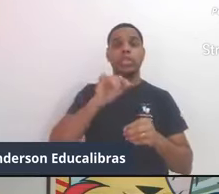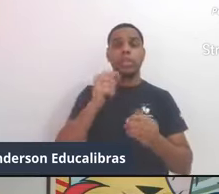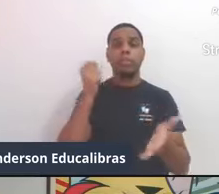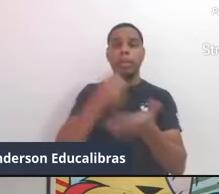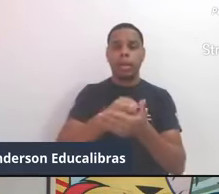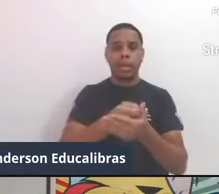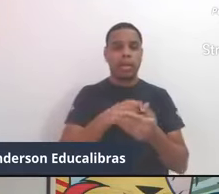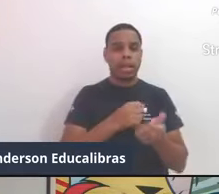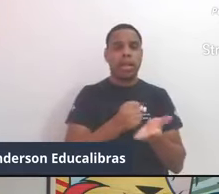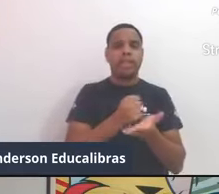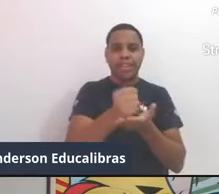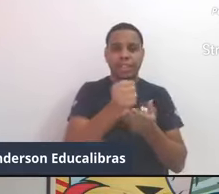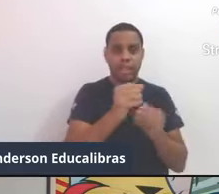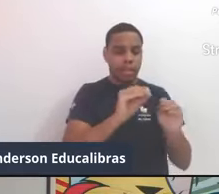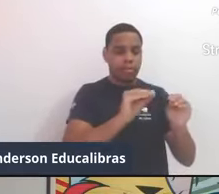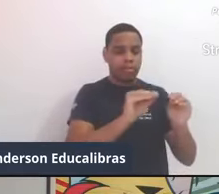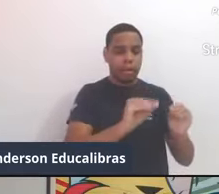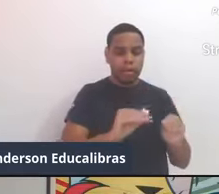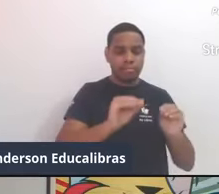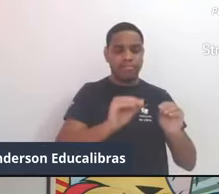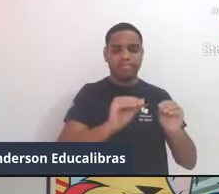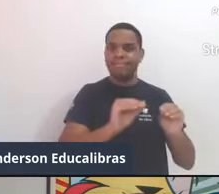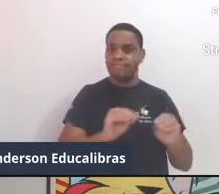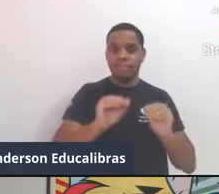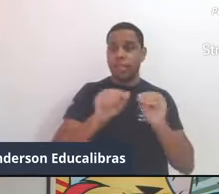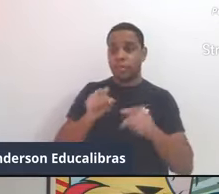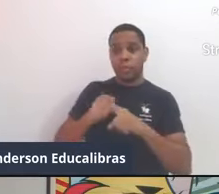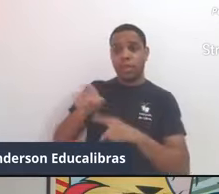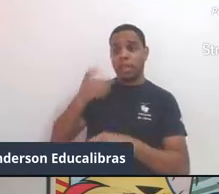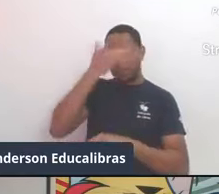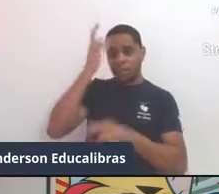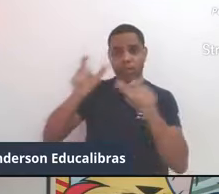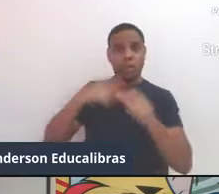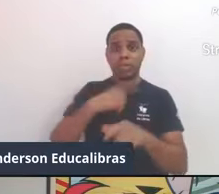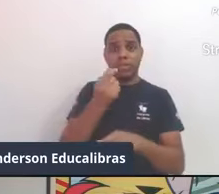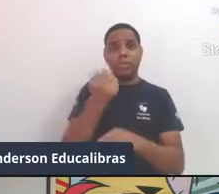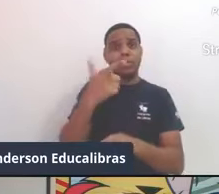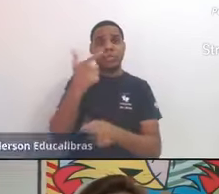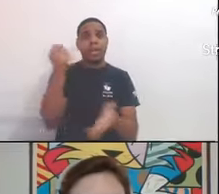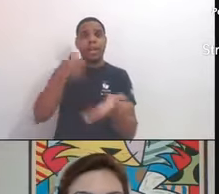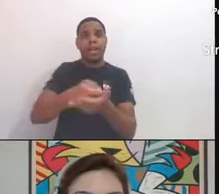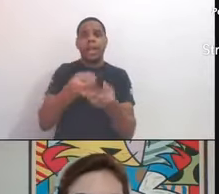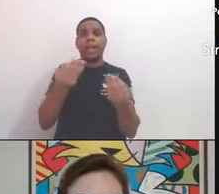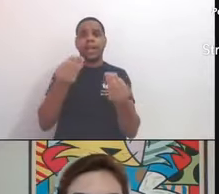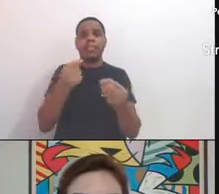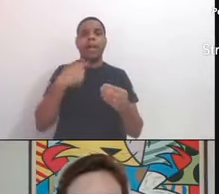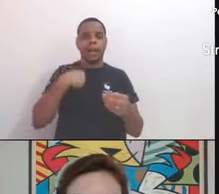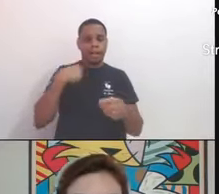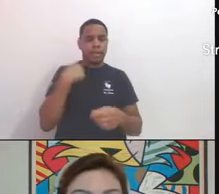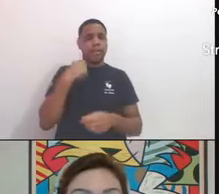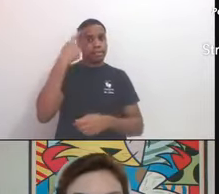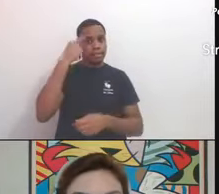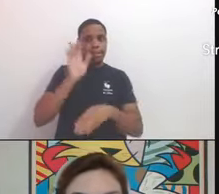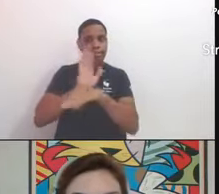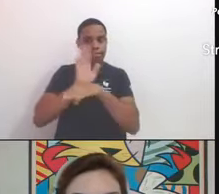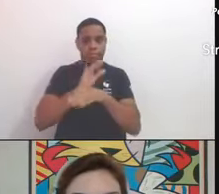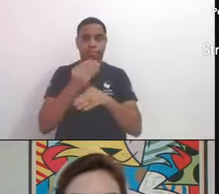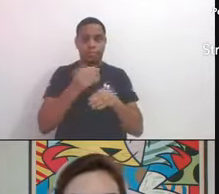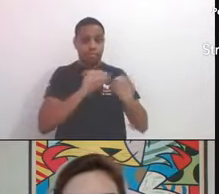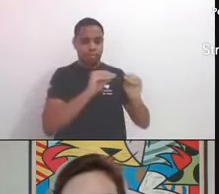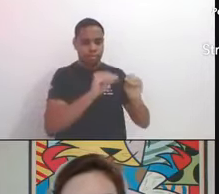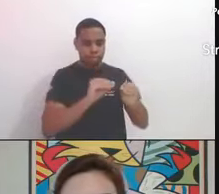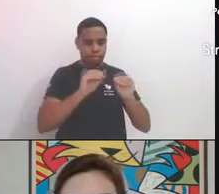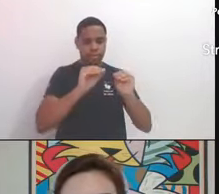e vencimentos, porque a gente vê que essas pessoas estão sem capacidade de pagamento, e isso não vai ser uma coisa que vai ser retomada no curto prazo, né? Isso vai levar um tempo para